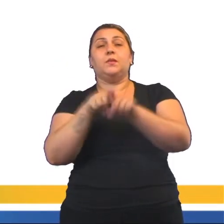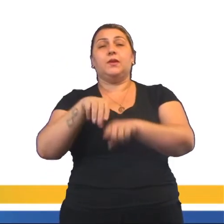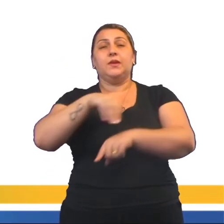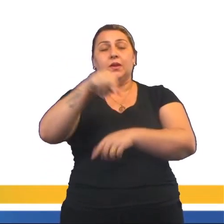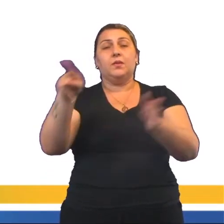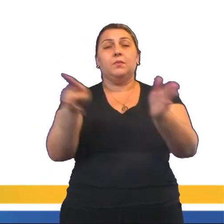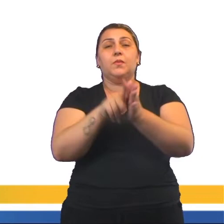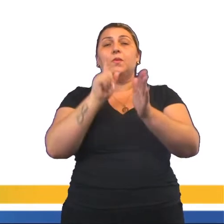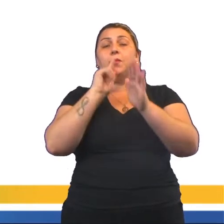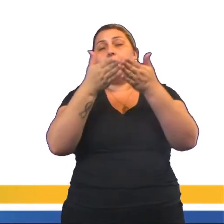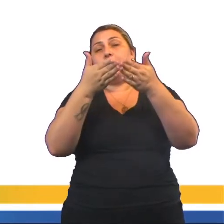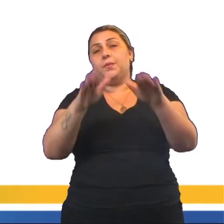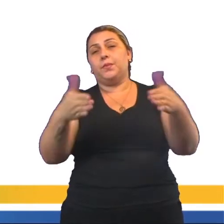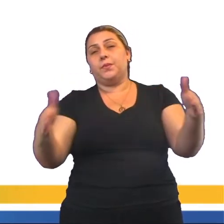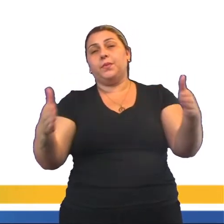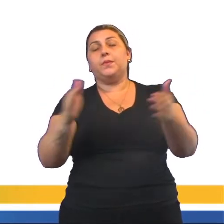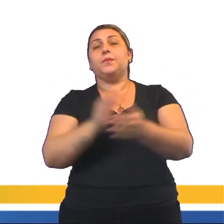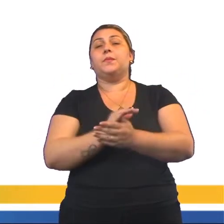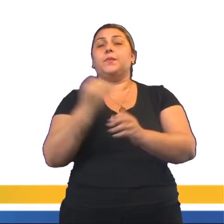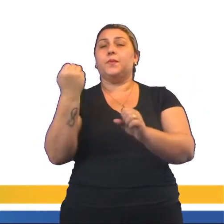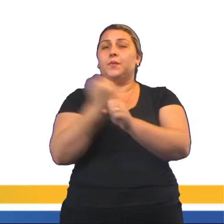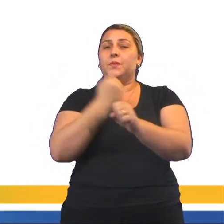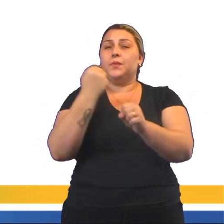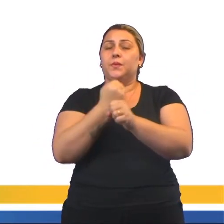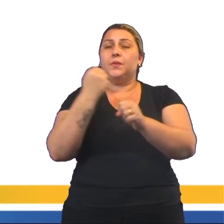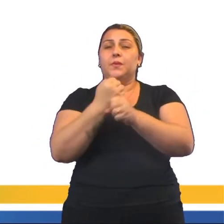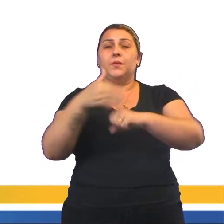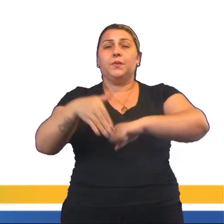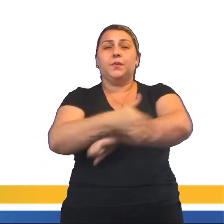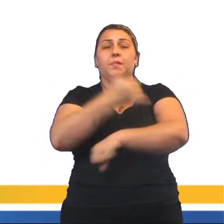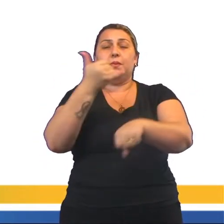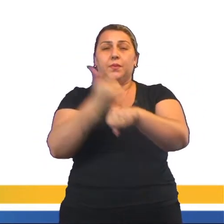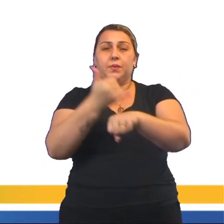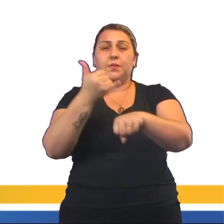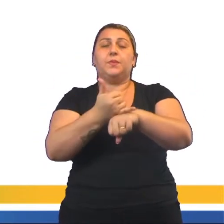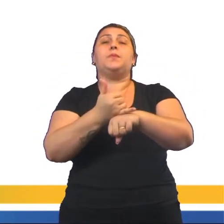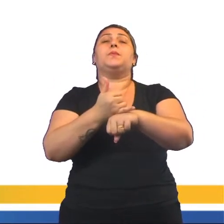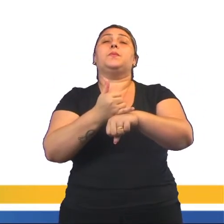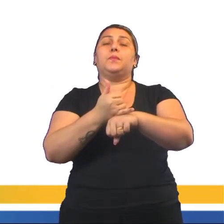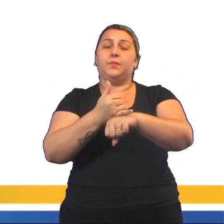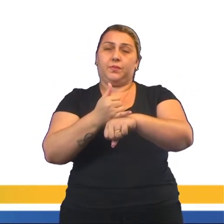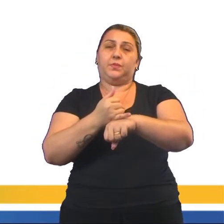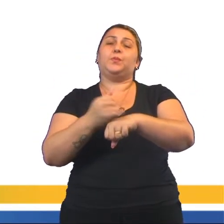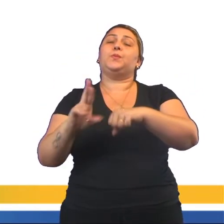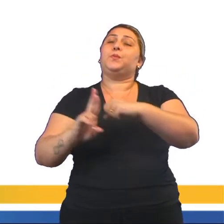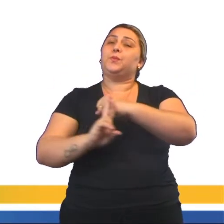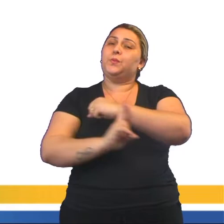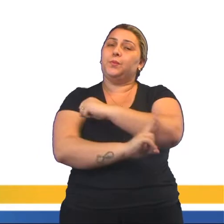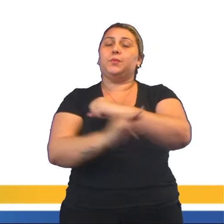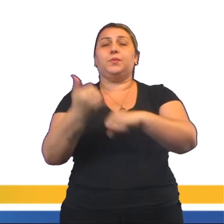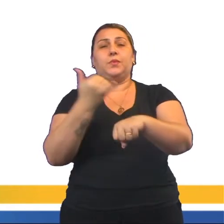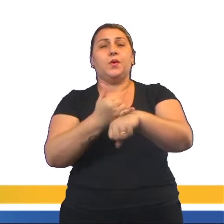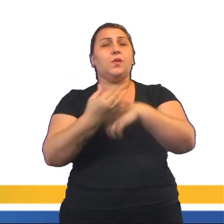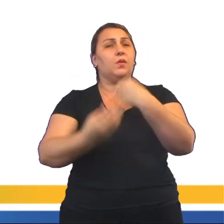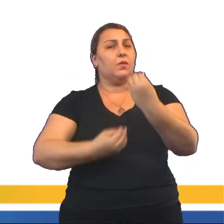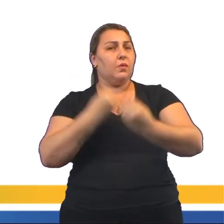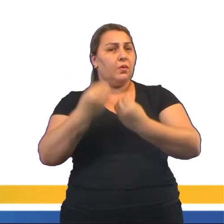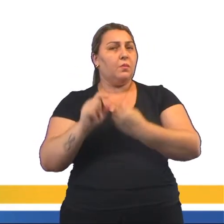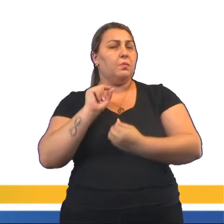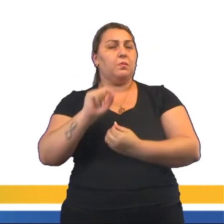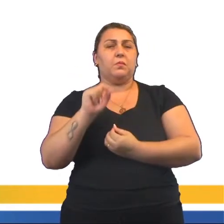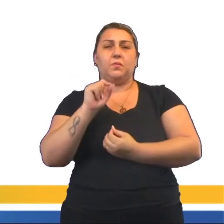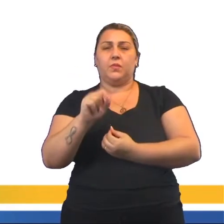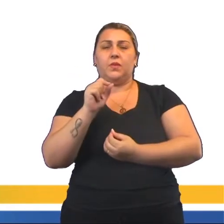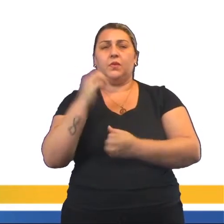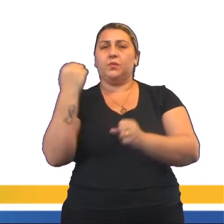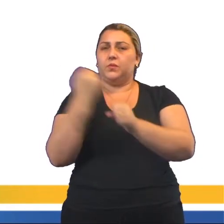a água salgada. E a construção de ferrovias e também rodovias, aí fica o questionamento, como assim? O que tem a ver?